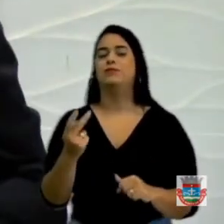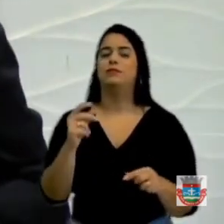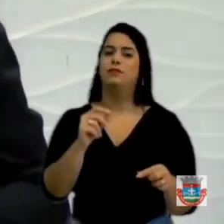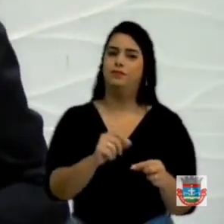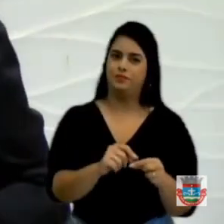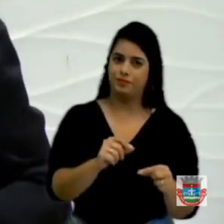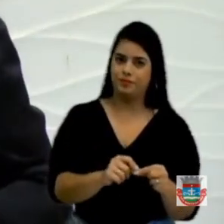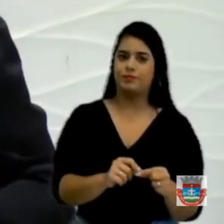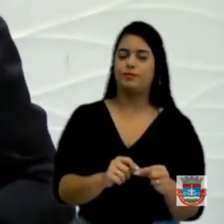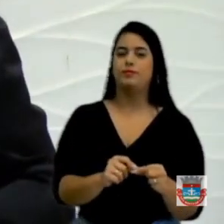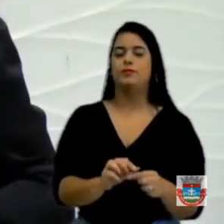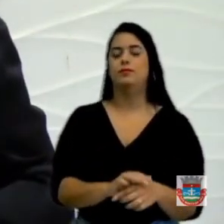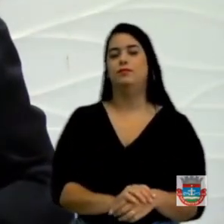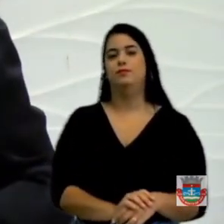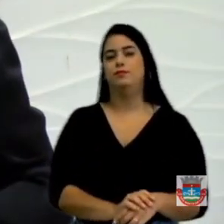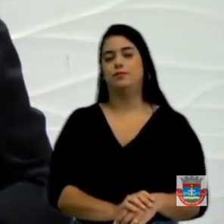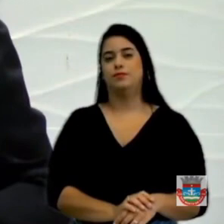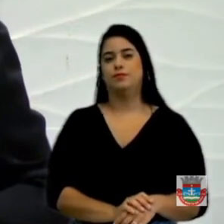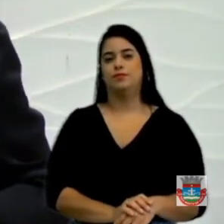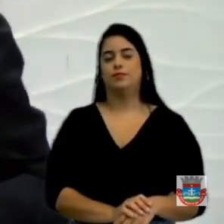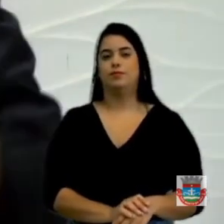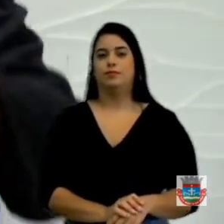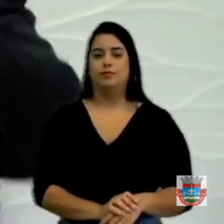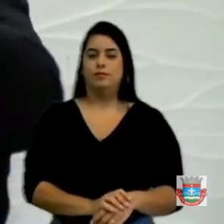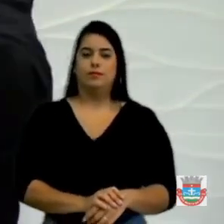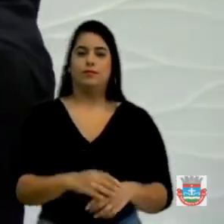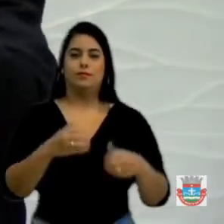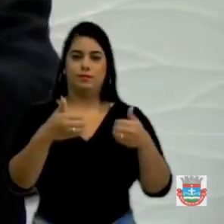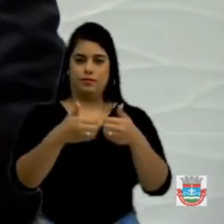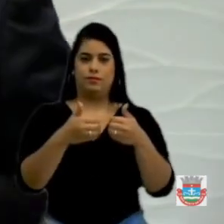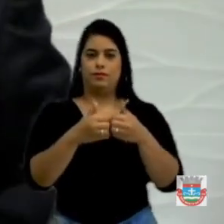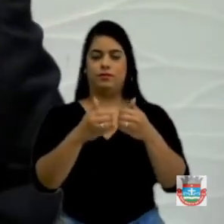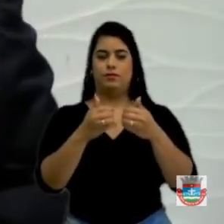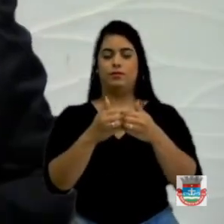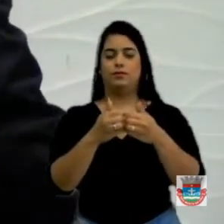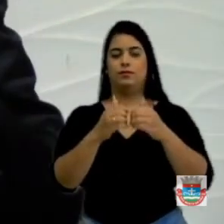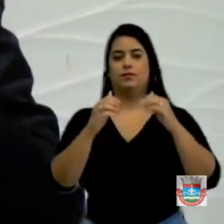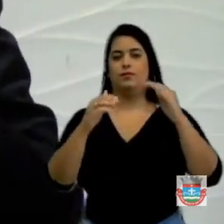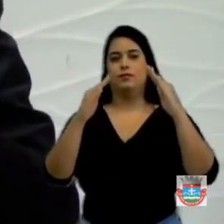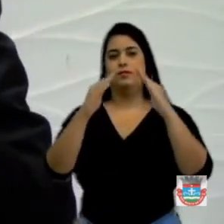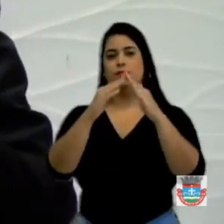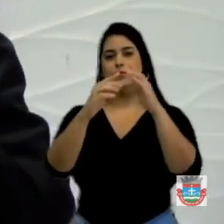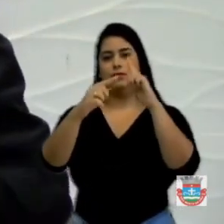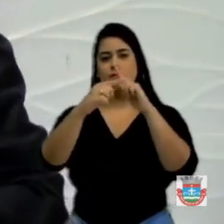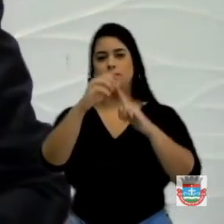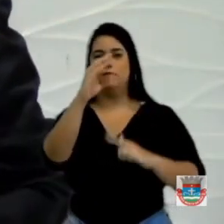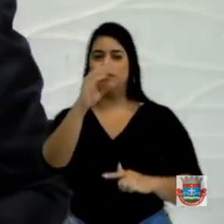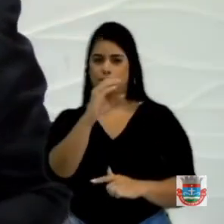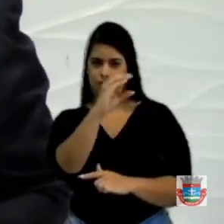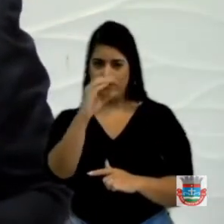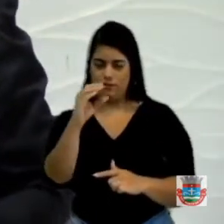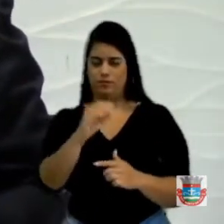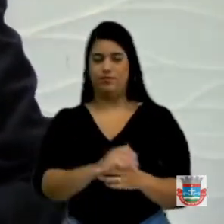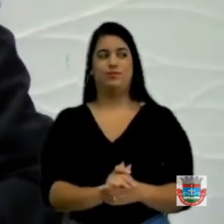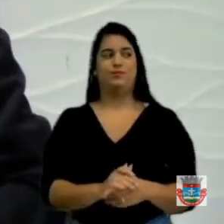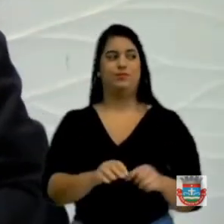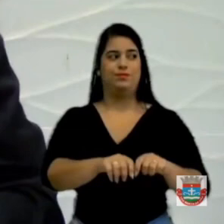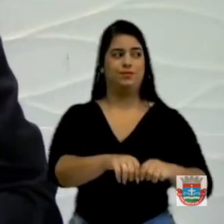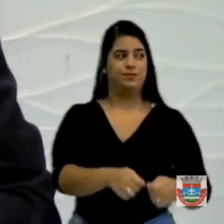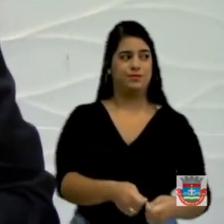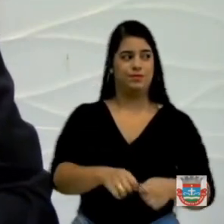feito no oitão da igreja, ao lado da igreja católica. Duas vezes já foi feito, está todo